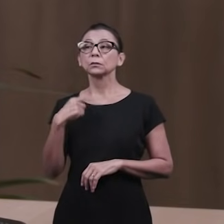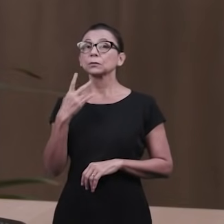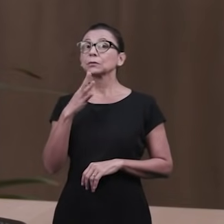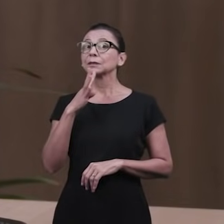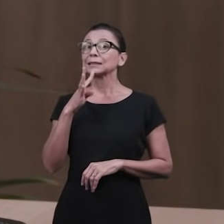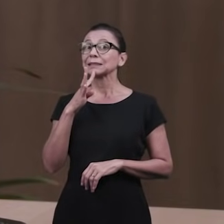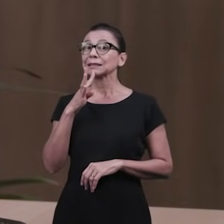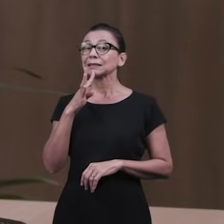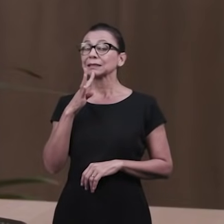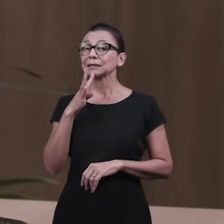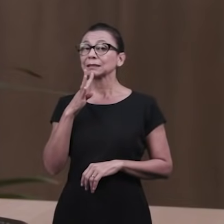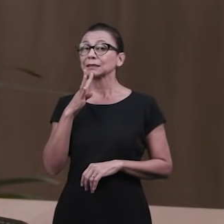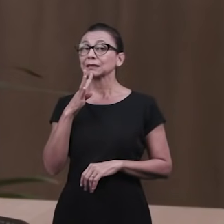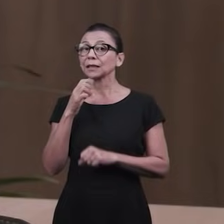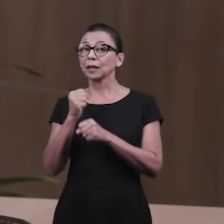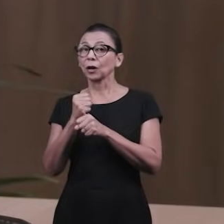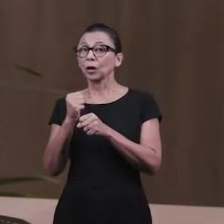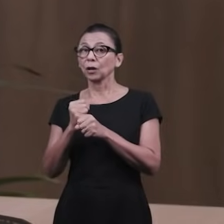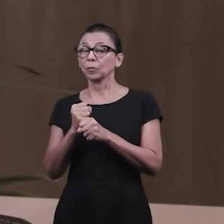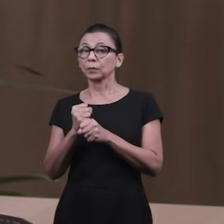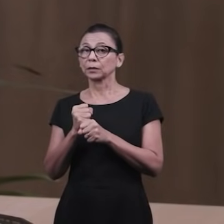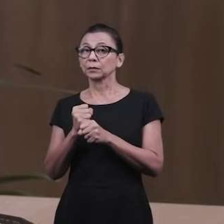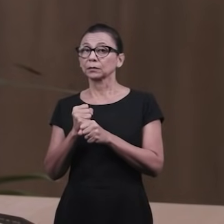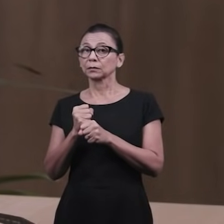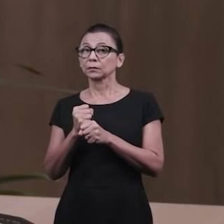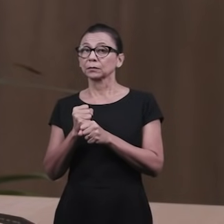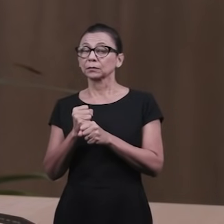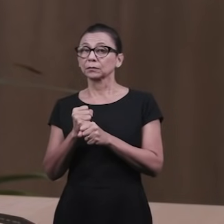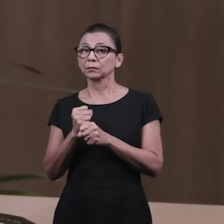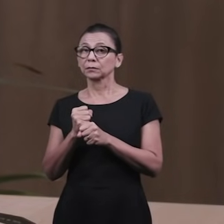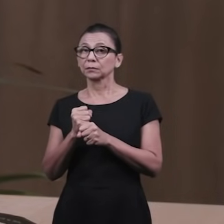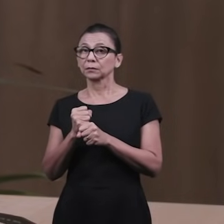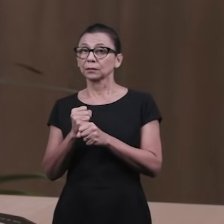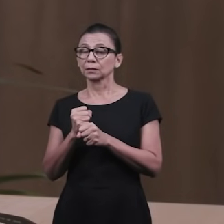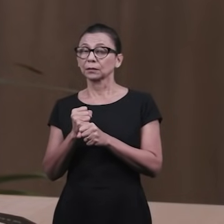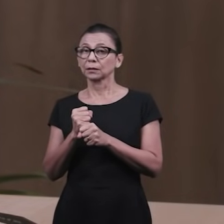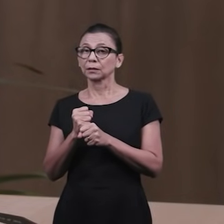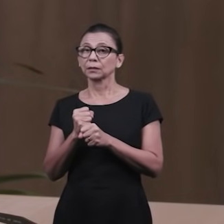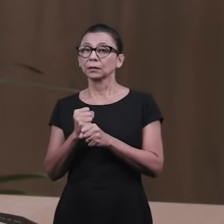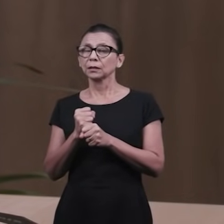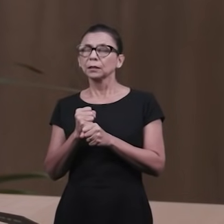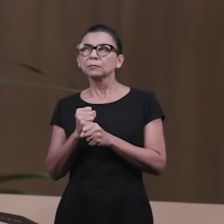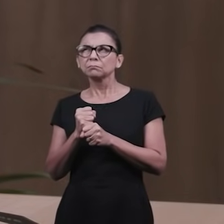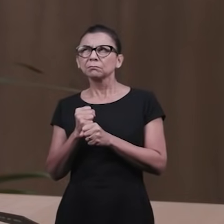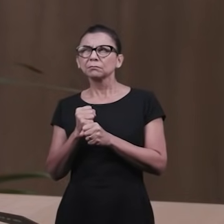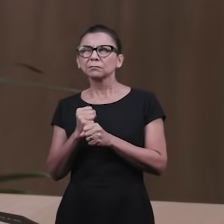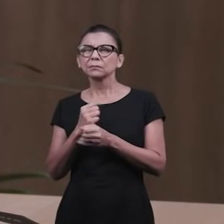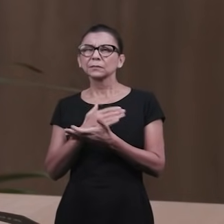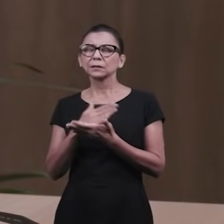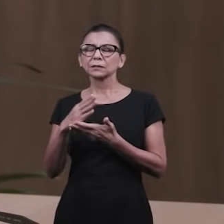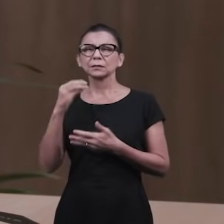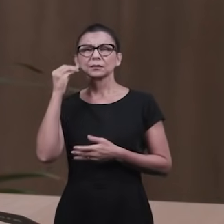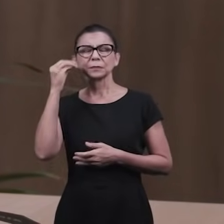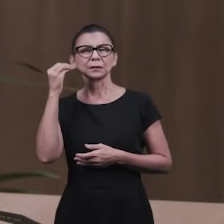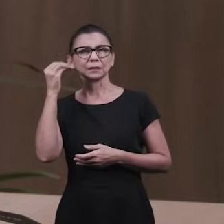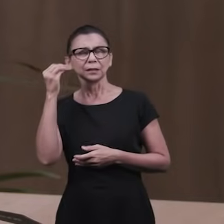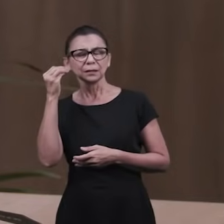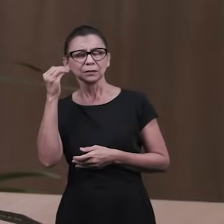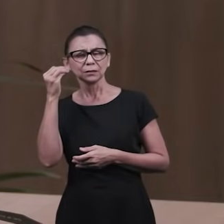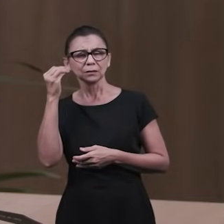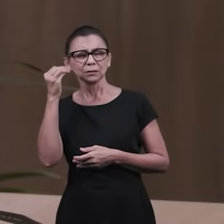conhecemos esta obra e começamos a ter experiência com ela, à medida do tempo nós